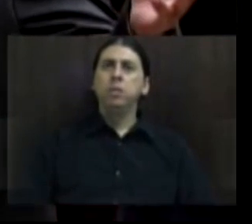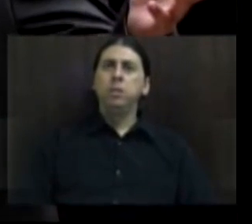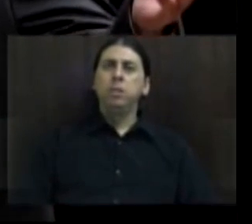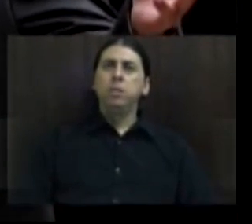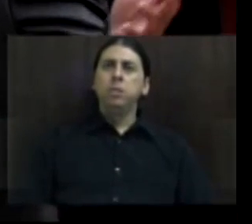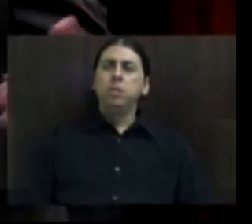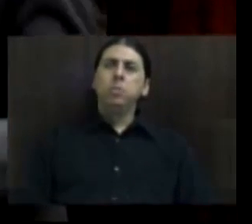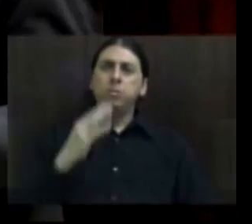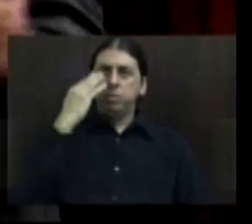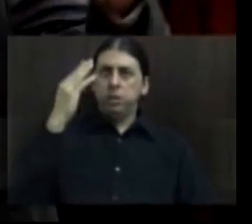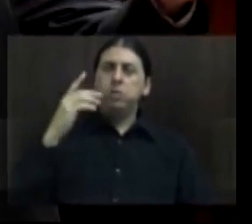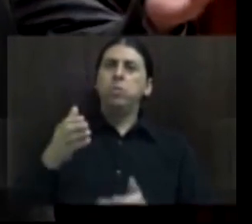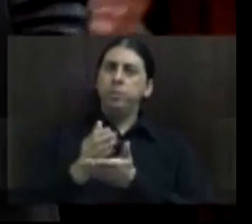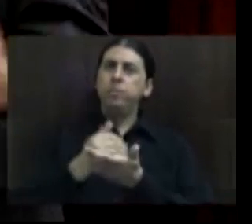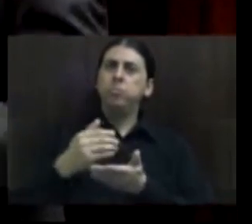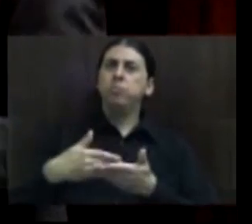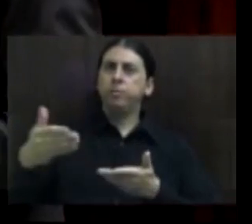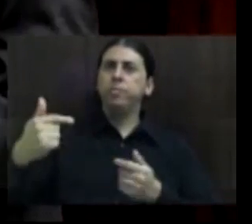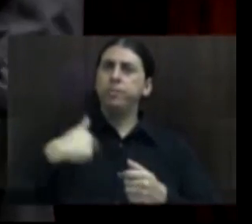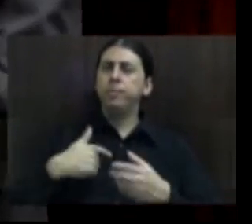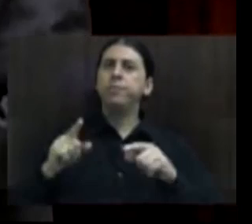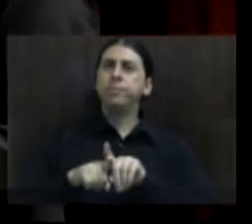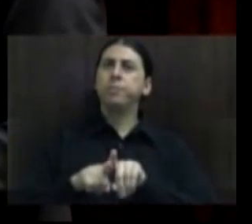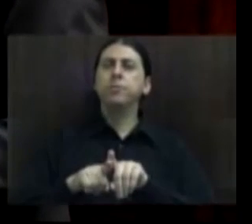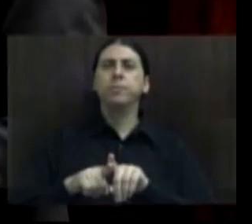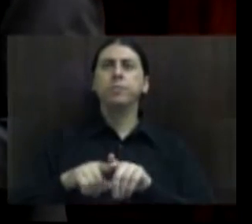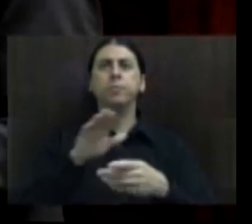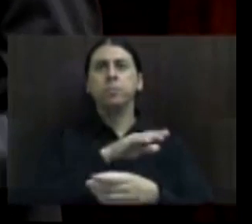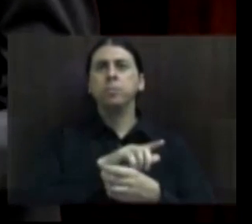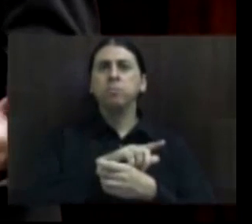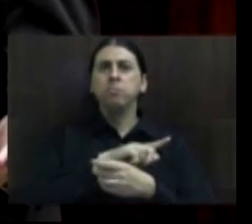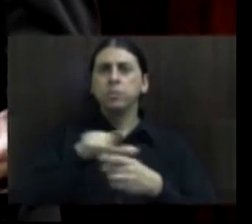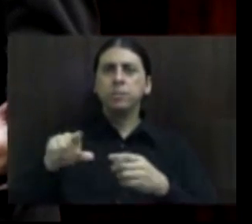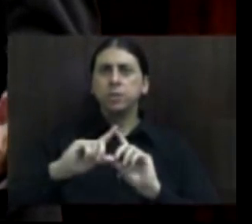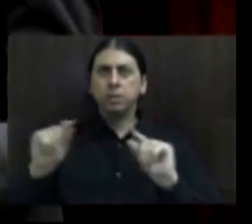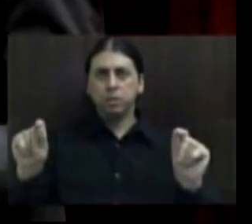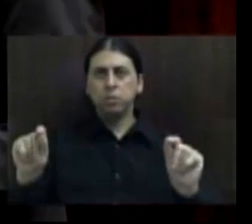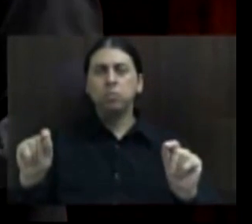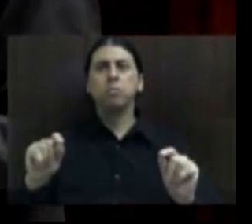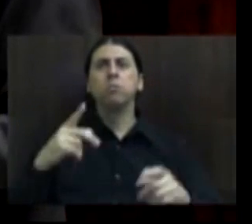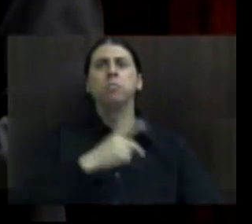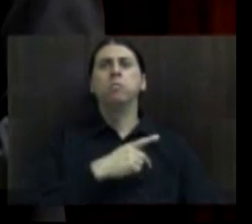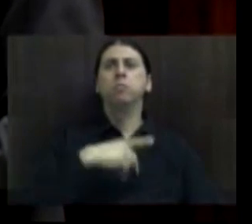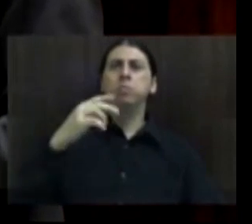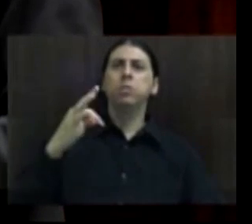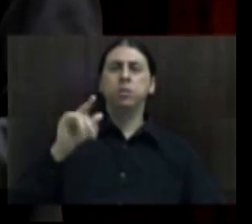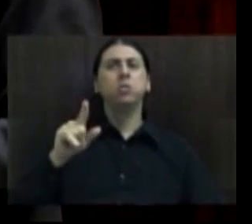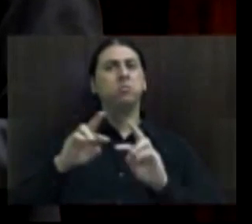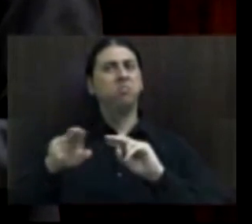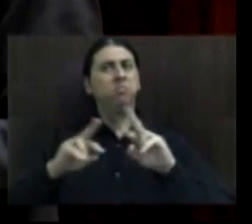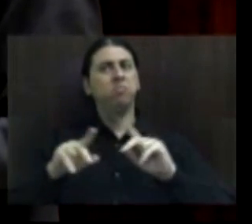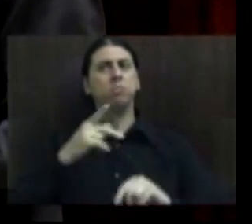algumas bancadas que deliberadamente se ausentaram do plenário de uma maneira um pouco desrespeitosa na minha opinião porque